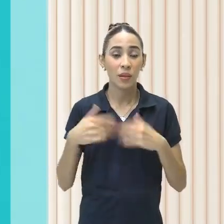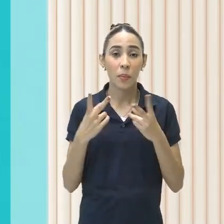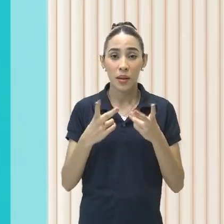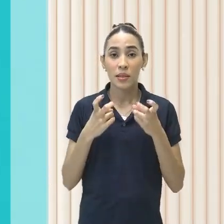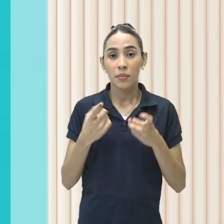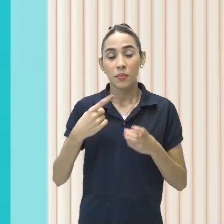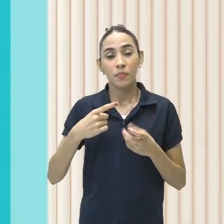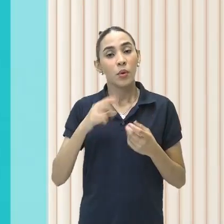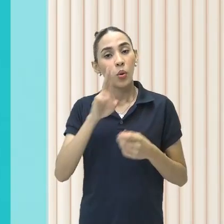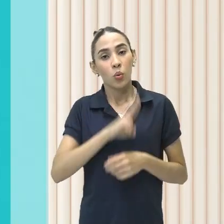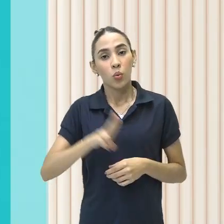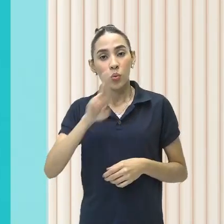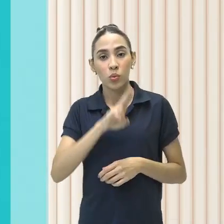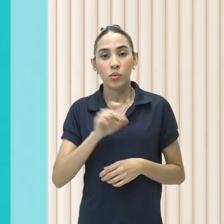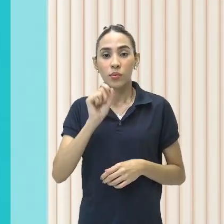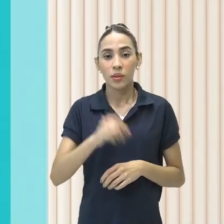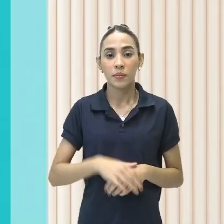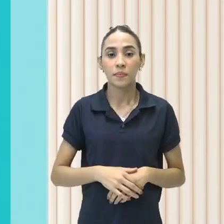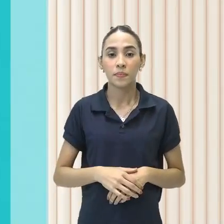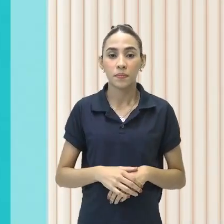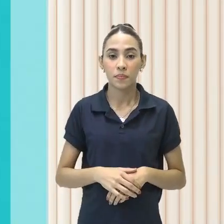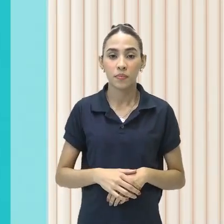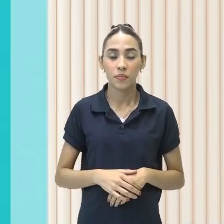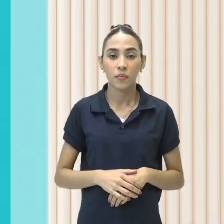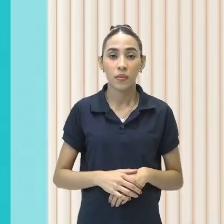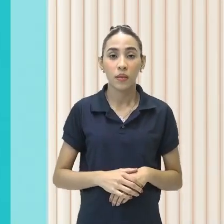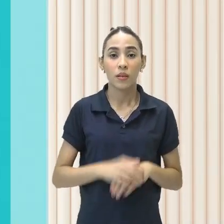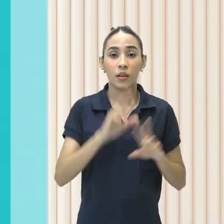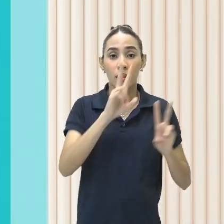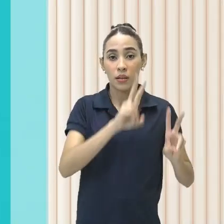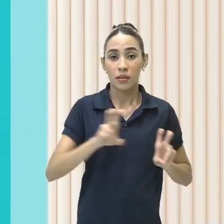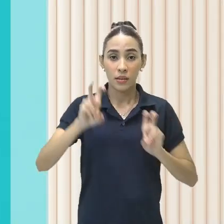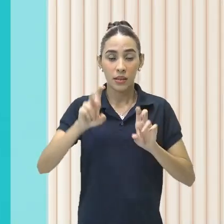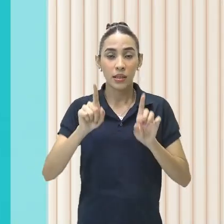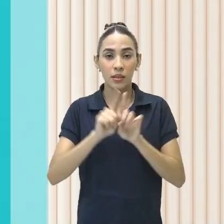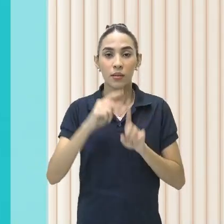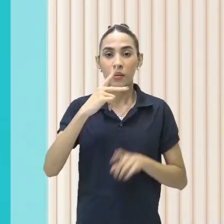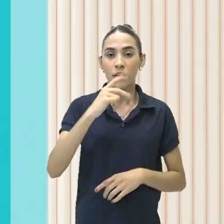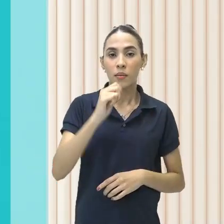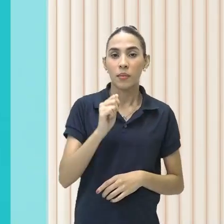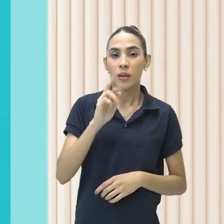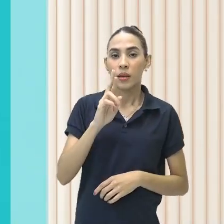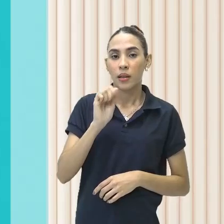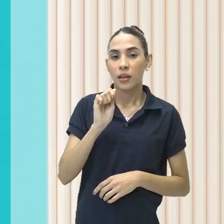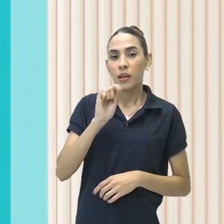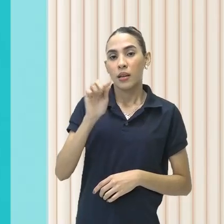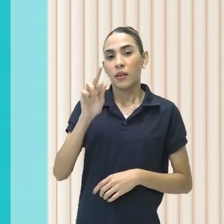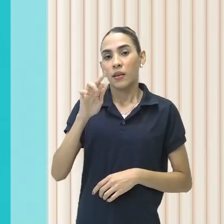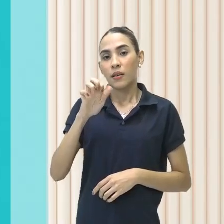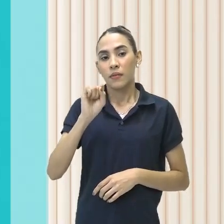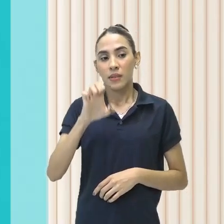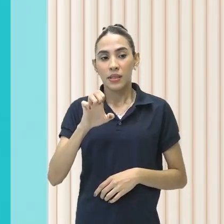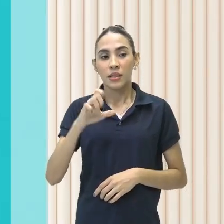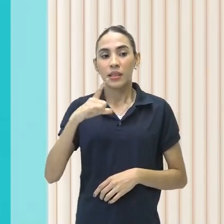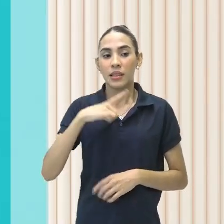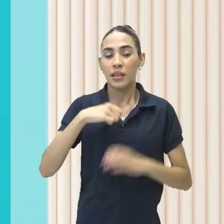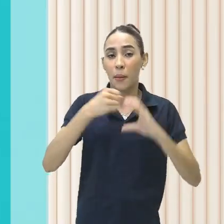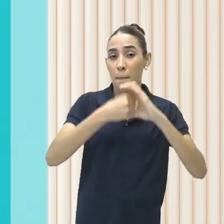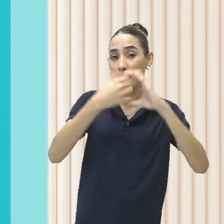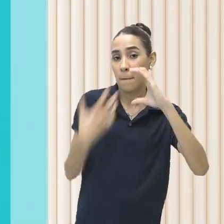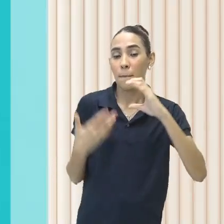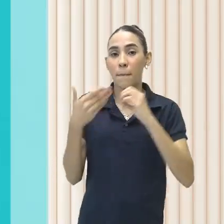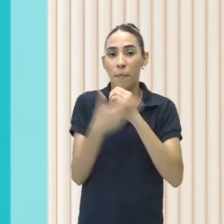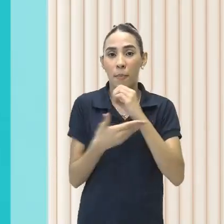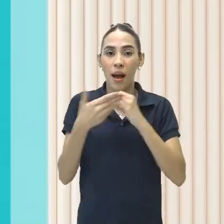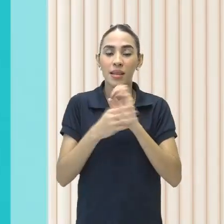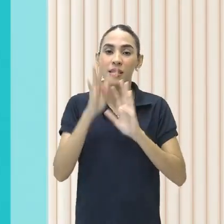que ele utilizou ali a citação e a paráfrase para dar uma base para o texto dele, né?